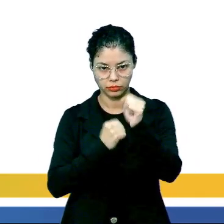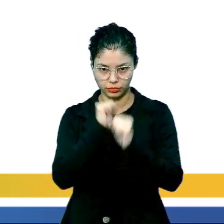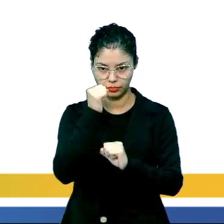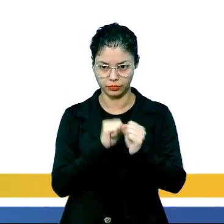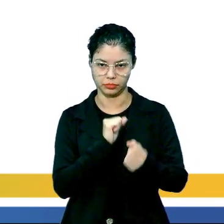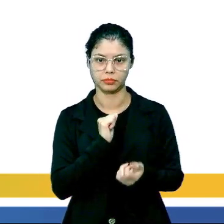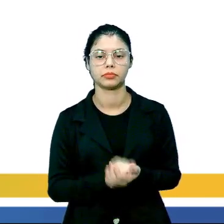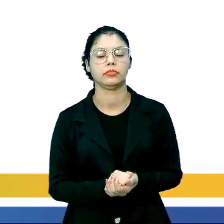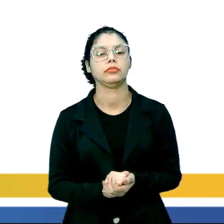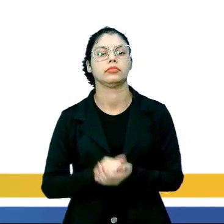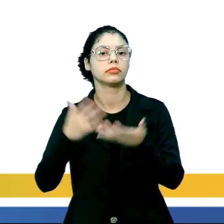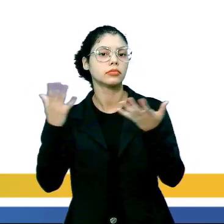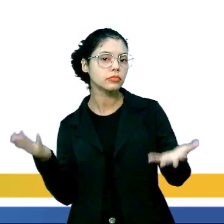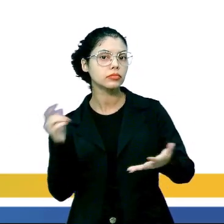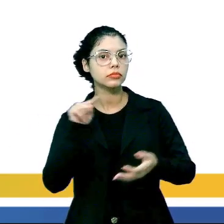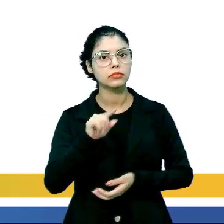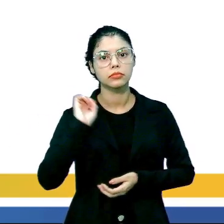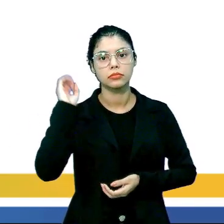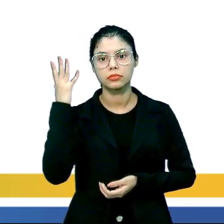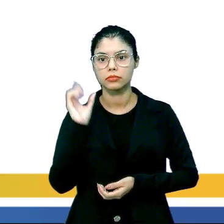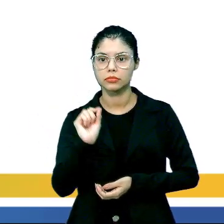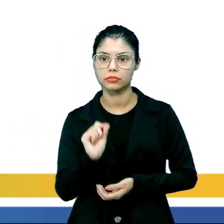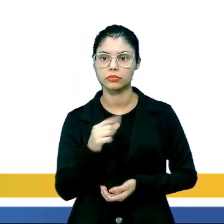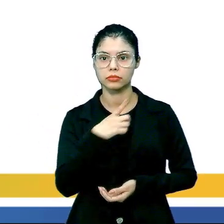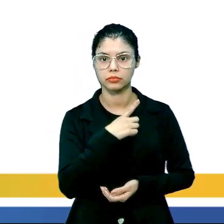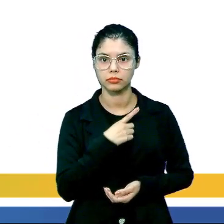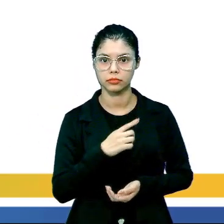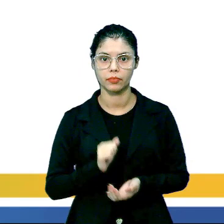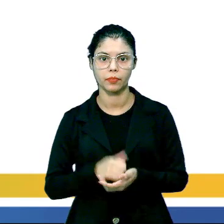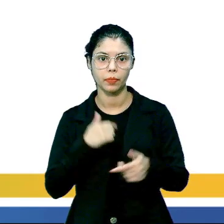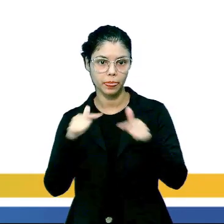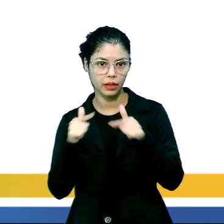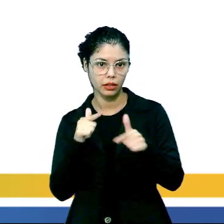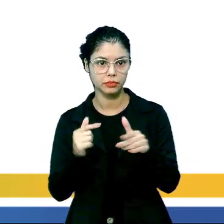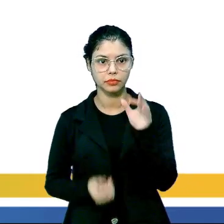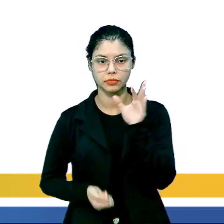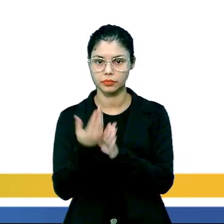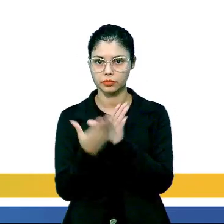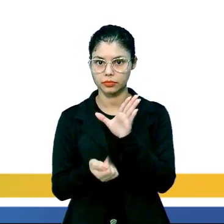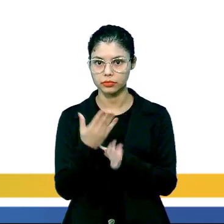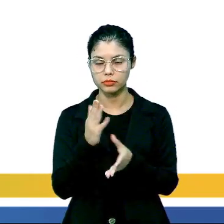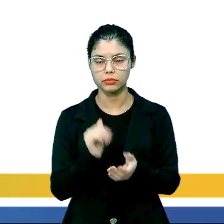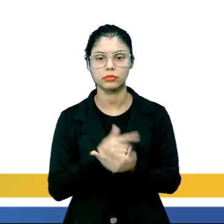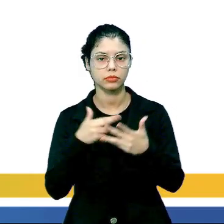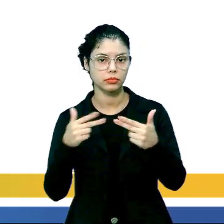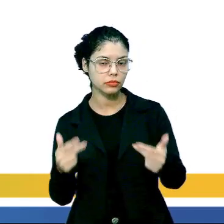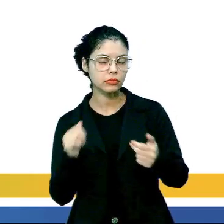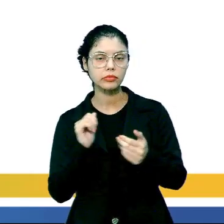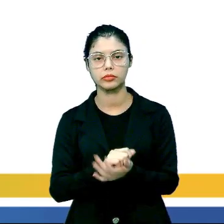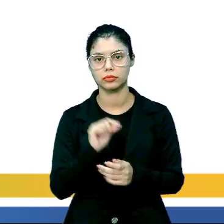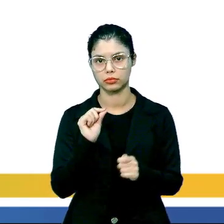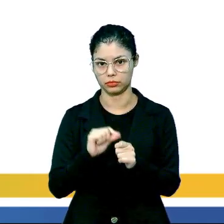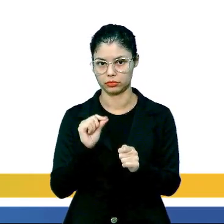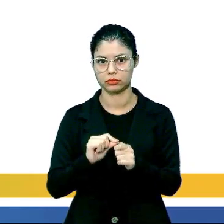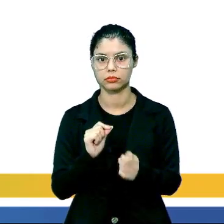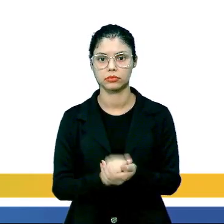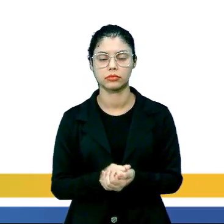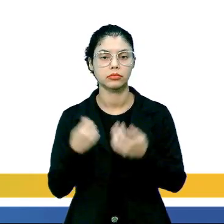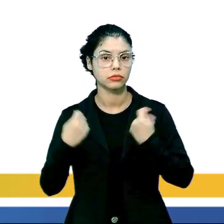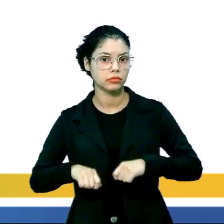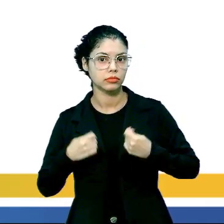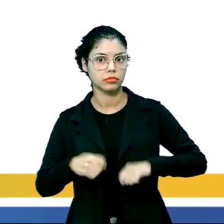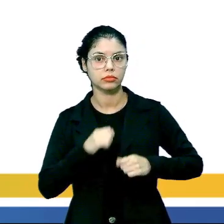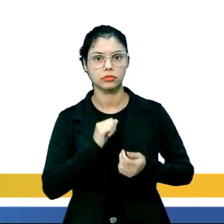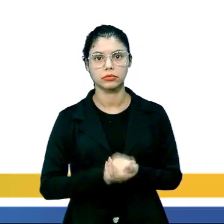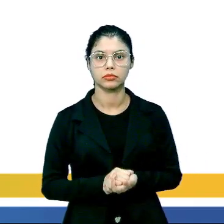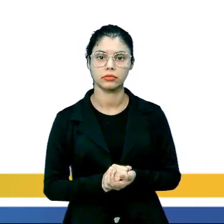indústria. Então, de repente, a gente tinha o trabalho produzindo coisas para satisfazer necessidades,